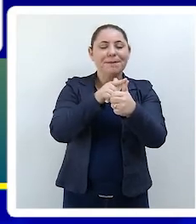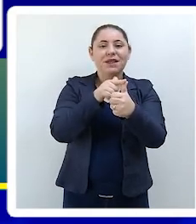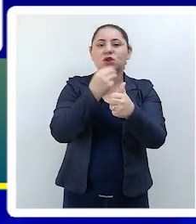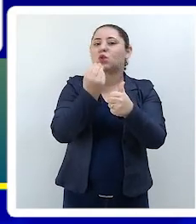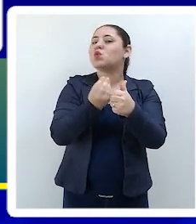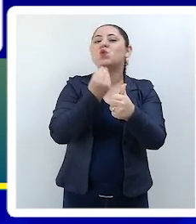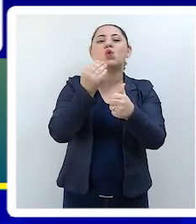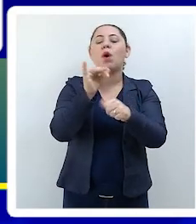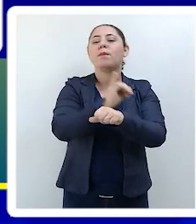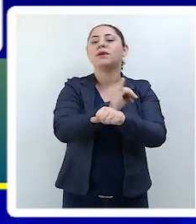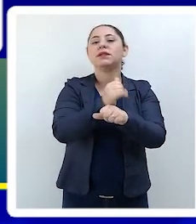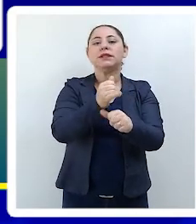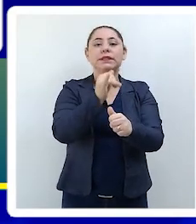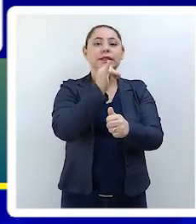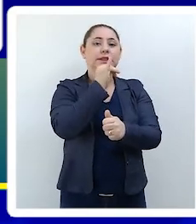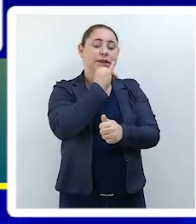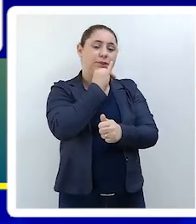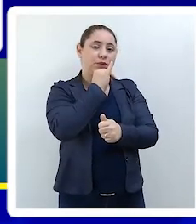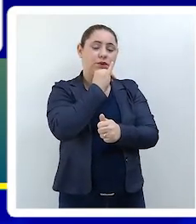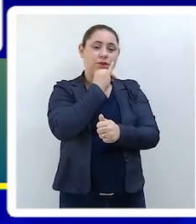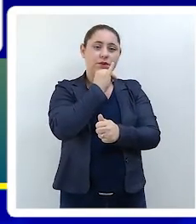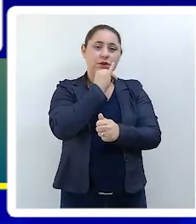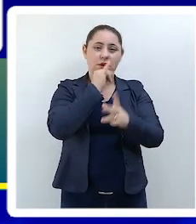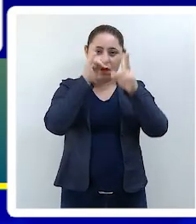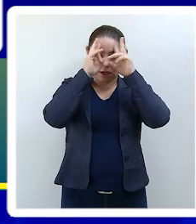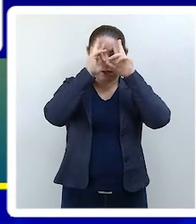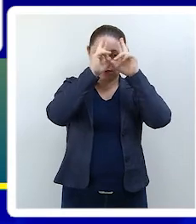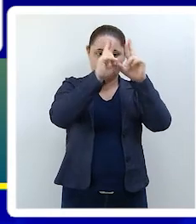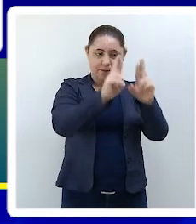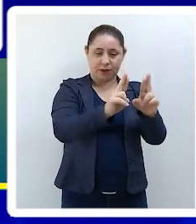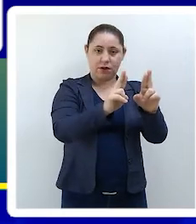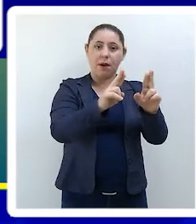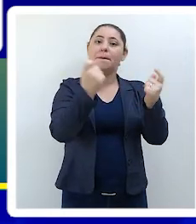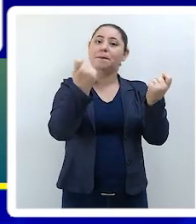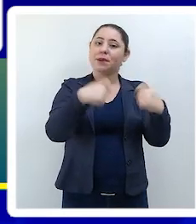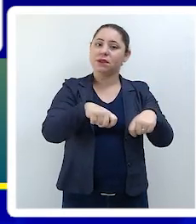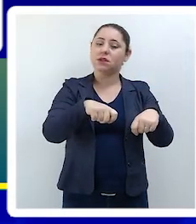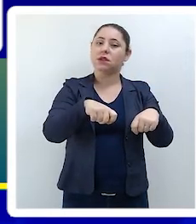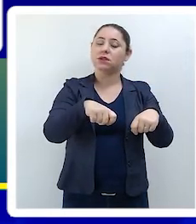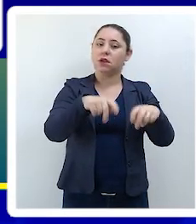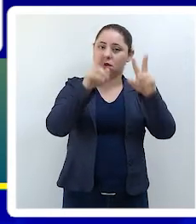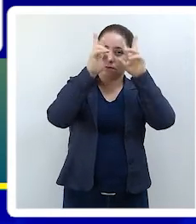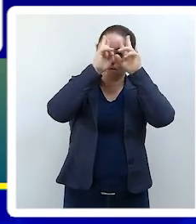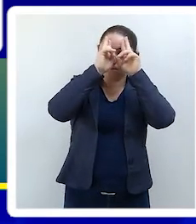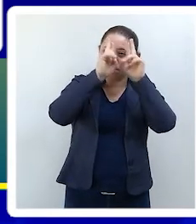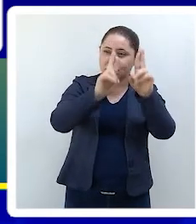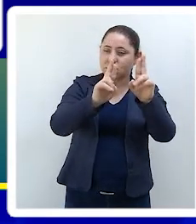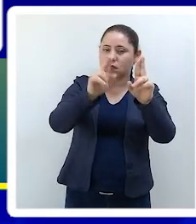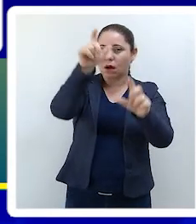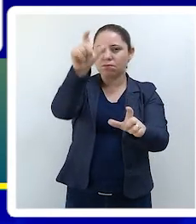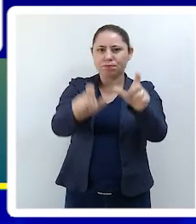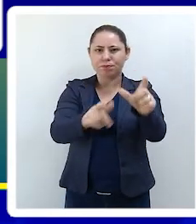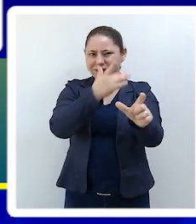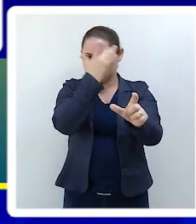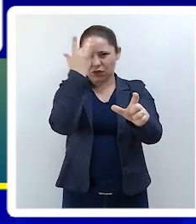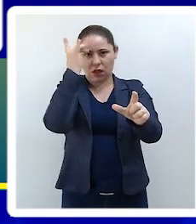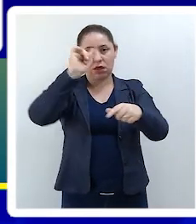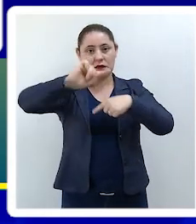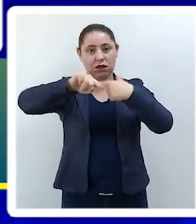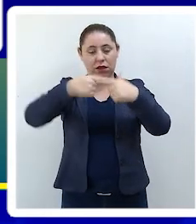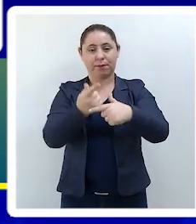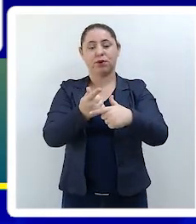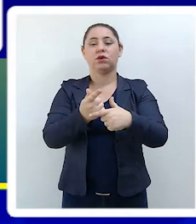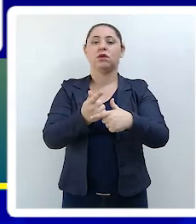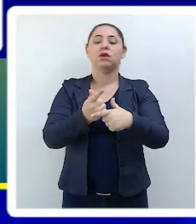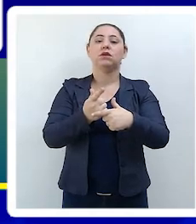primeira atitude é o exemplo respeitoso. Nós precisamos respeitar as pessoas, né? E depois a gente